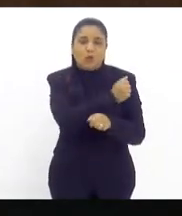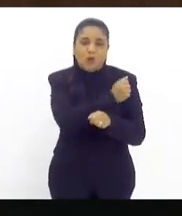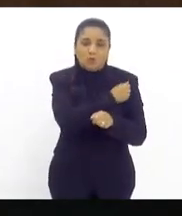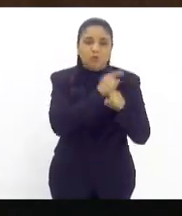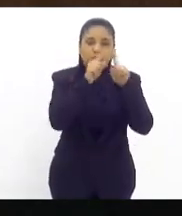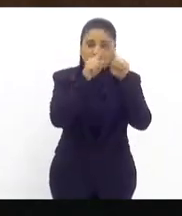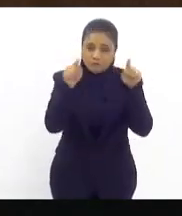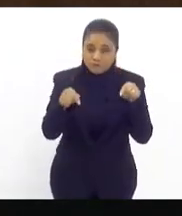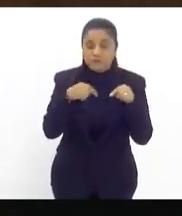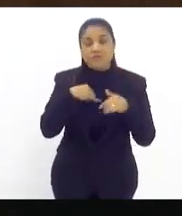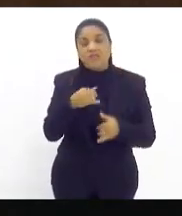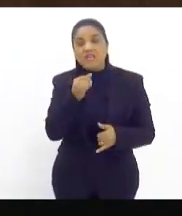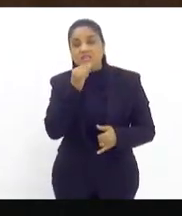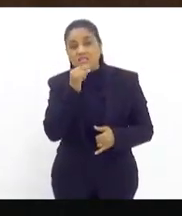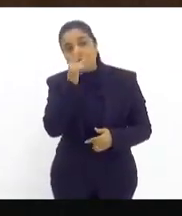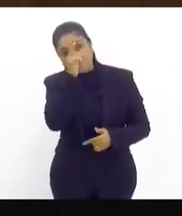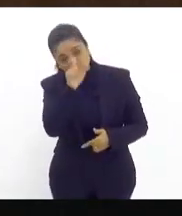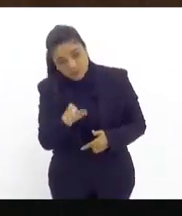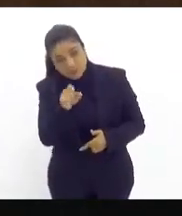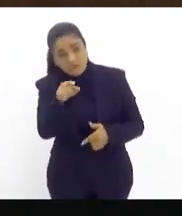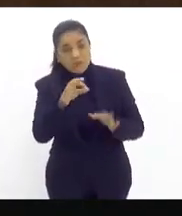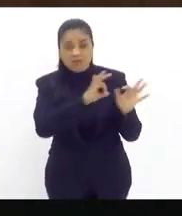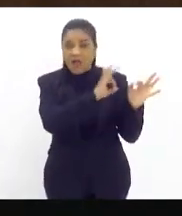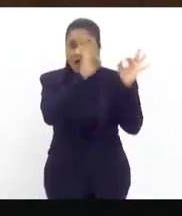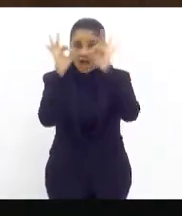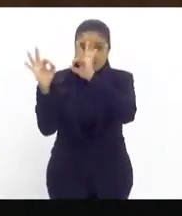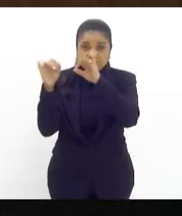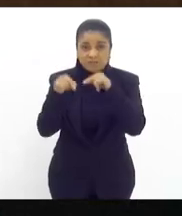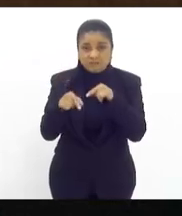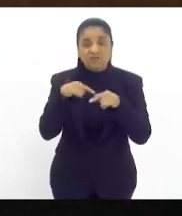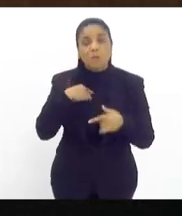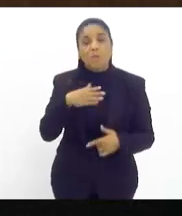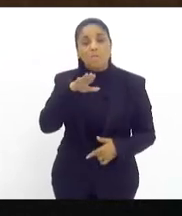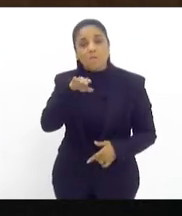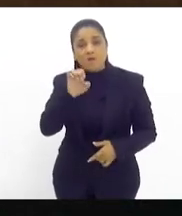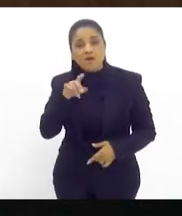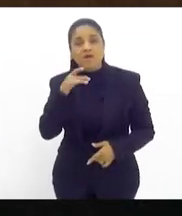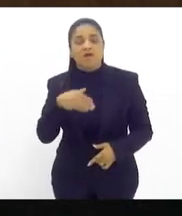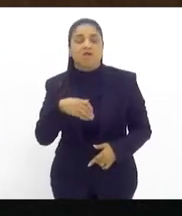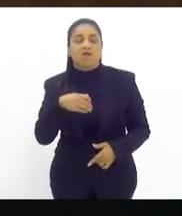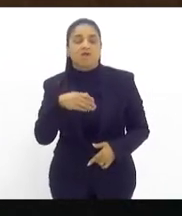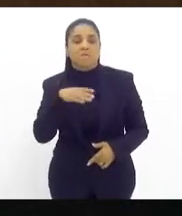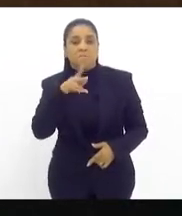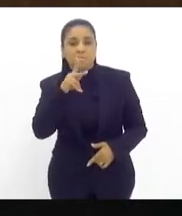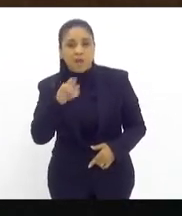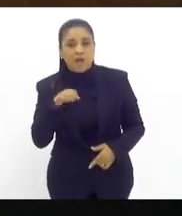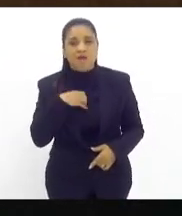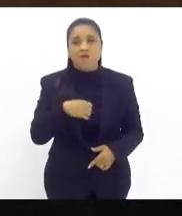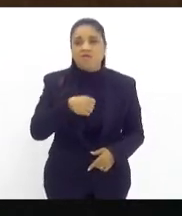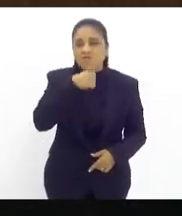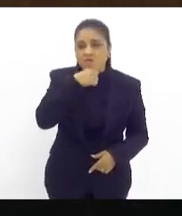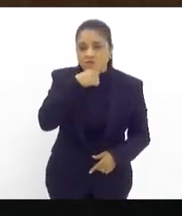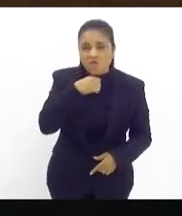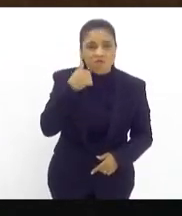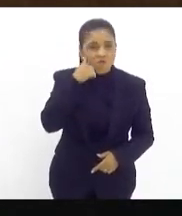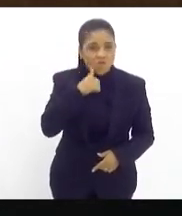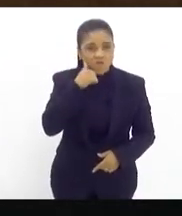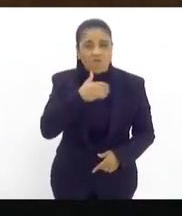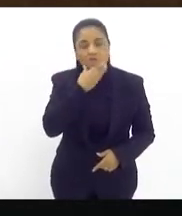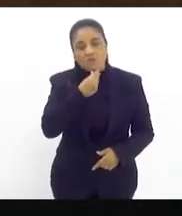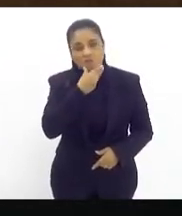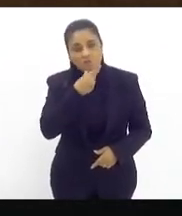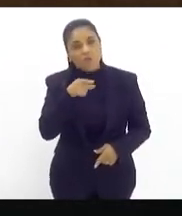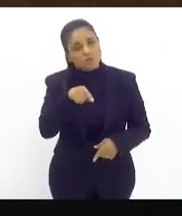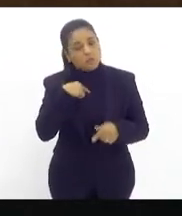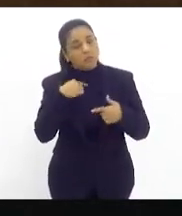para a senhora mãe que está nos assistindo pai avó tio que nós estamos prezando sim pela segurança dos